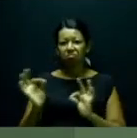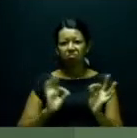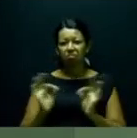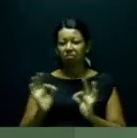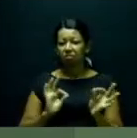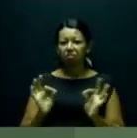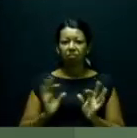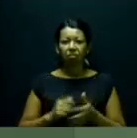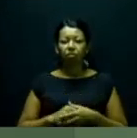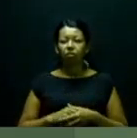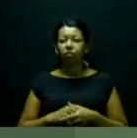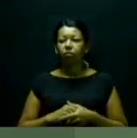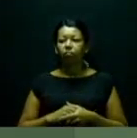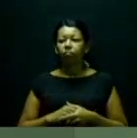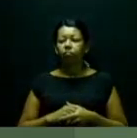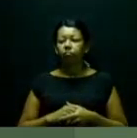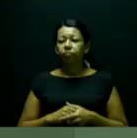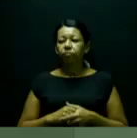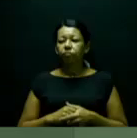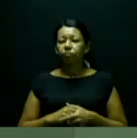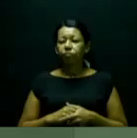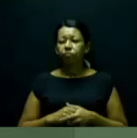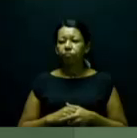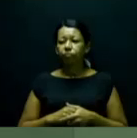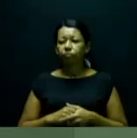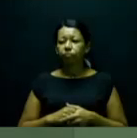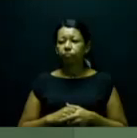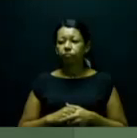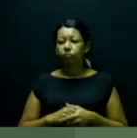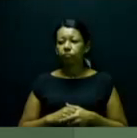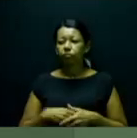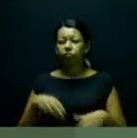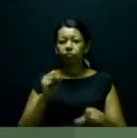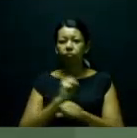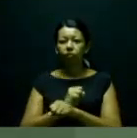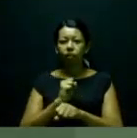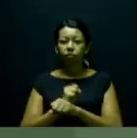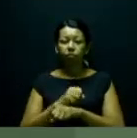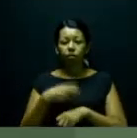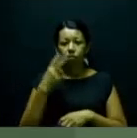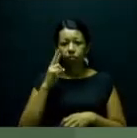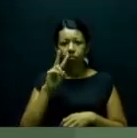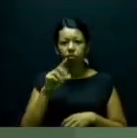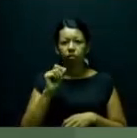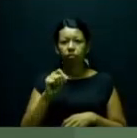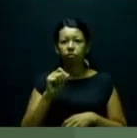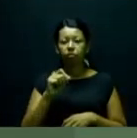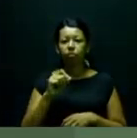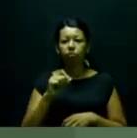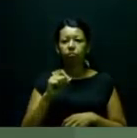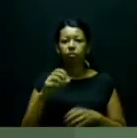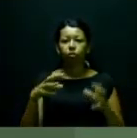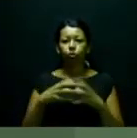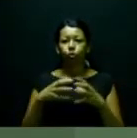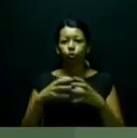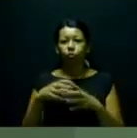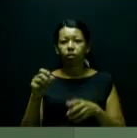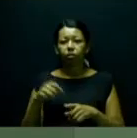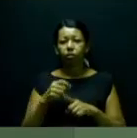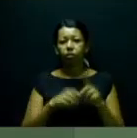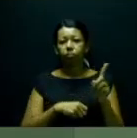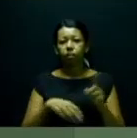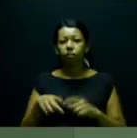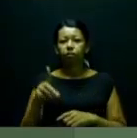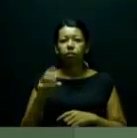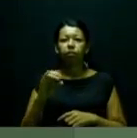viram as costas aí. Infelizmente, é desta maneira. Então, eu espero que se sensibilize e olhe a categoria nesse mês de dissídio